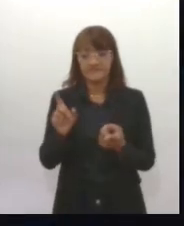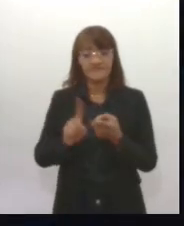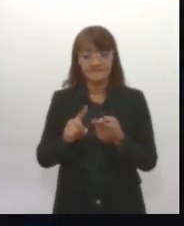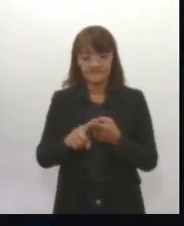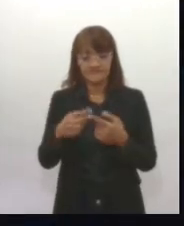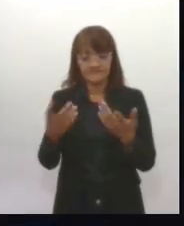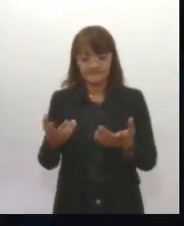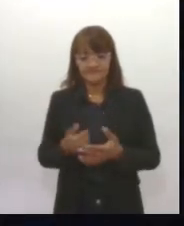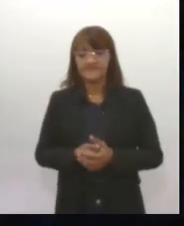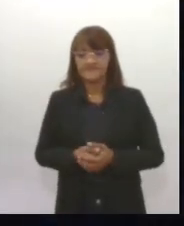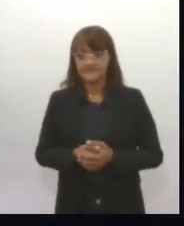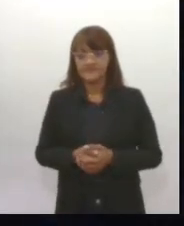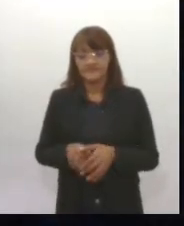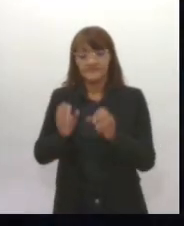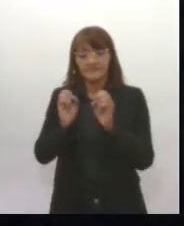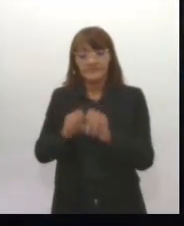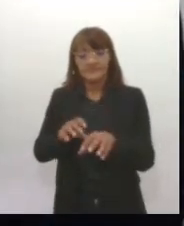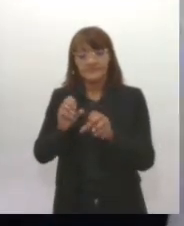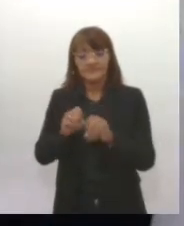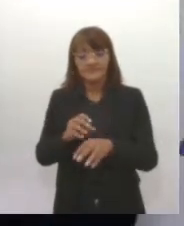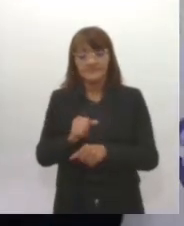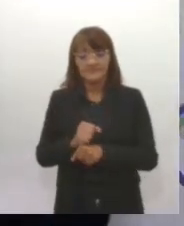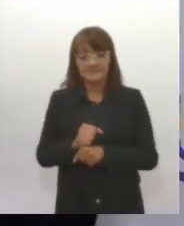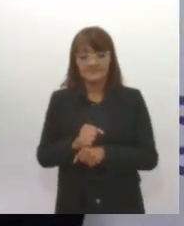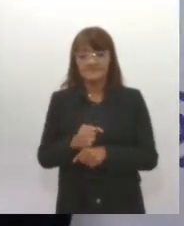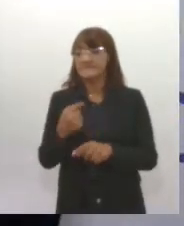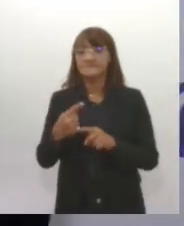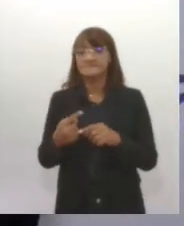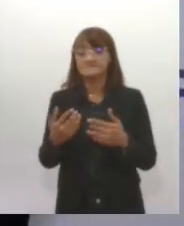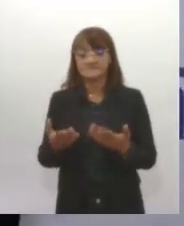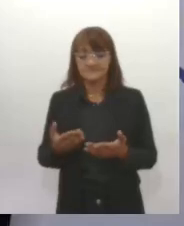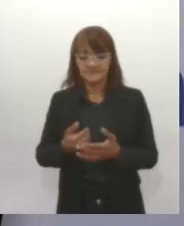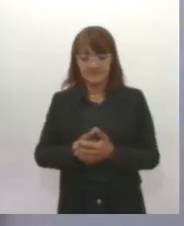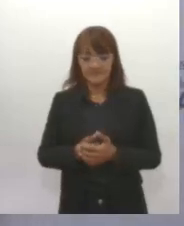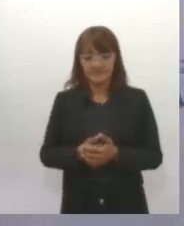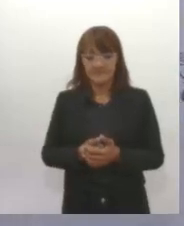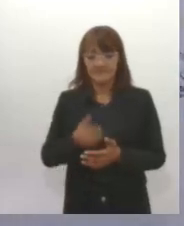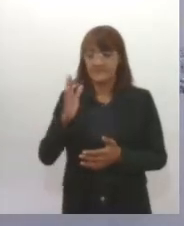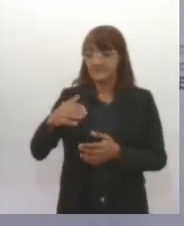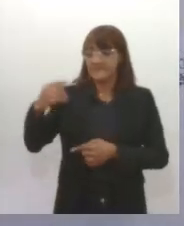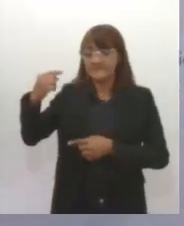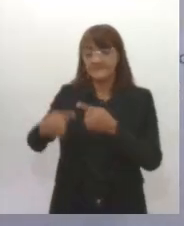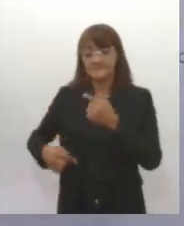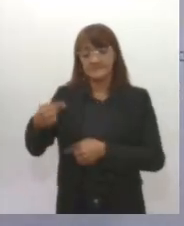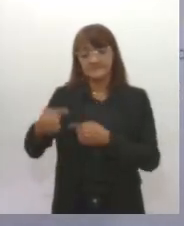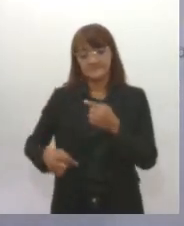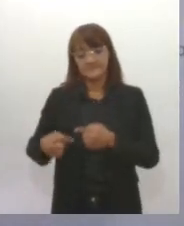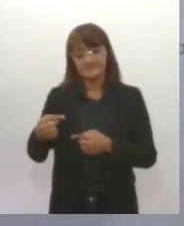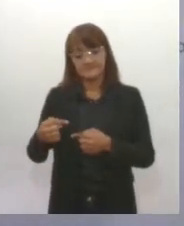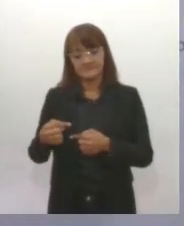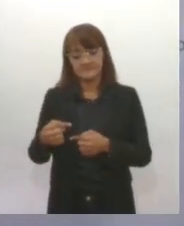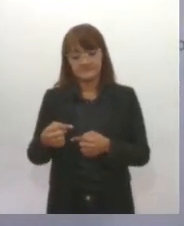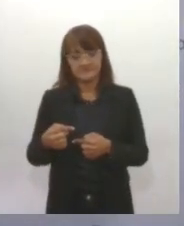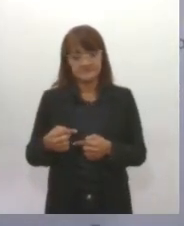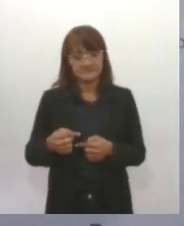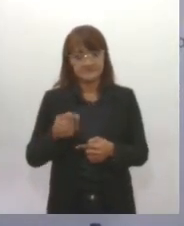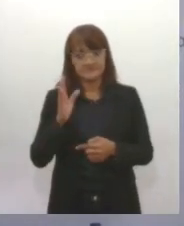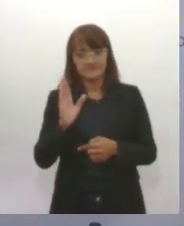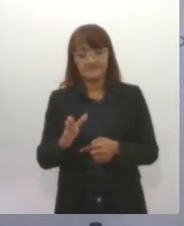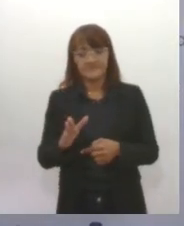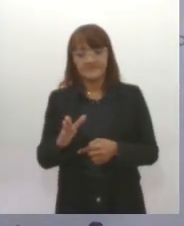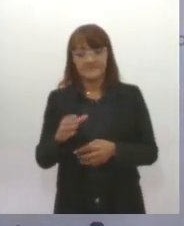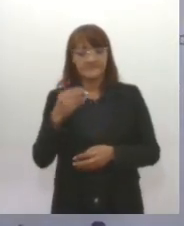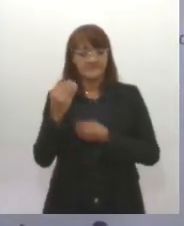de qualidade, porque graças a políticas de leis afirmativas, como a política de cota